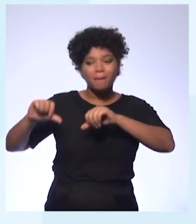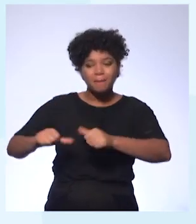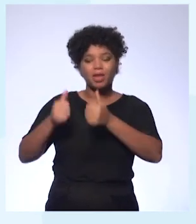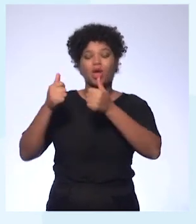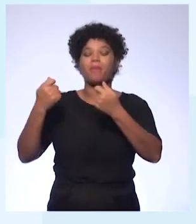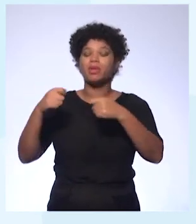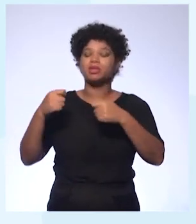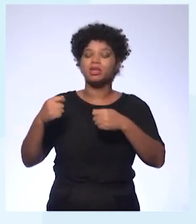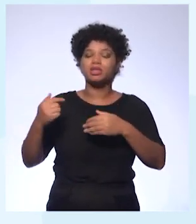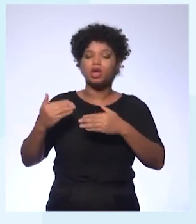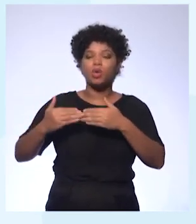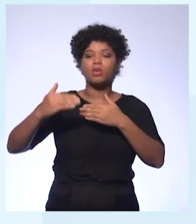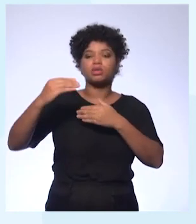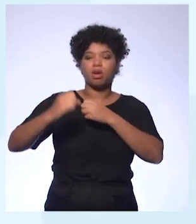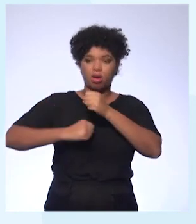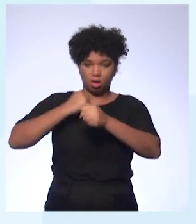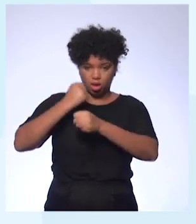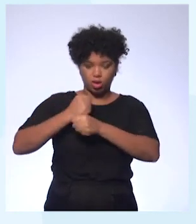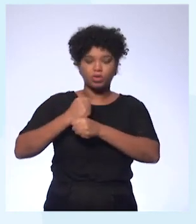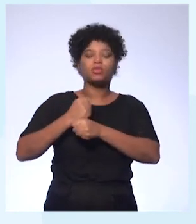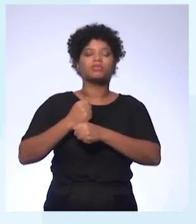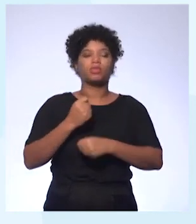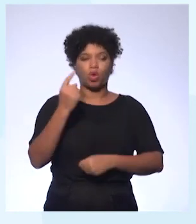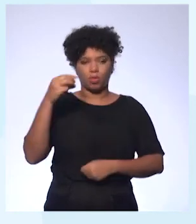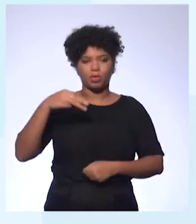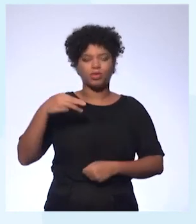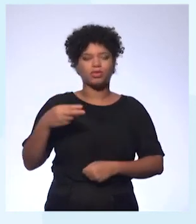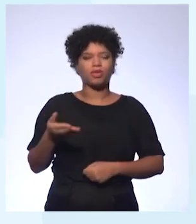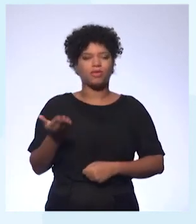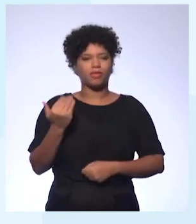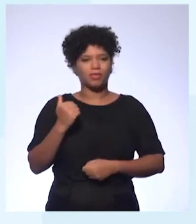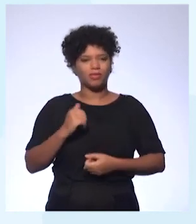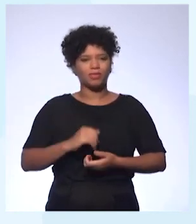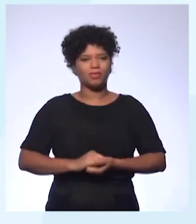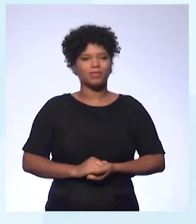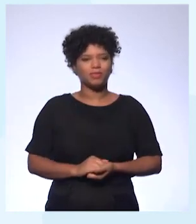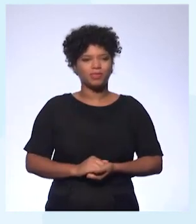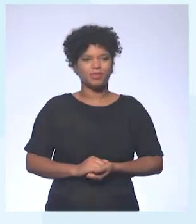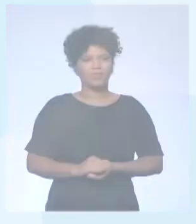em 2021? Mais um minuto e nós já retomamos.